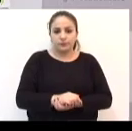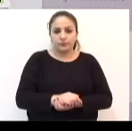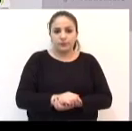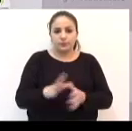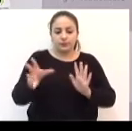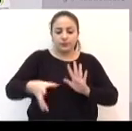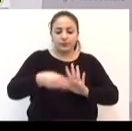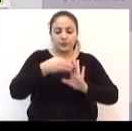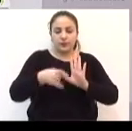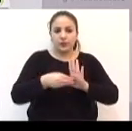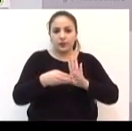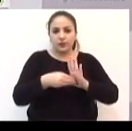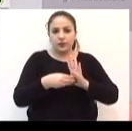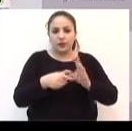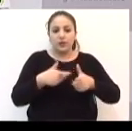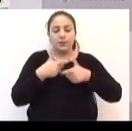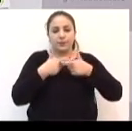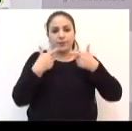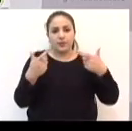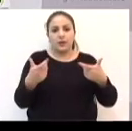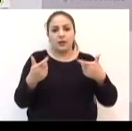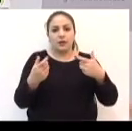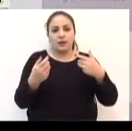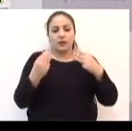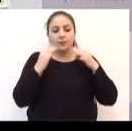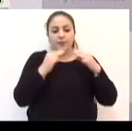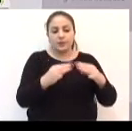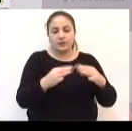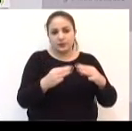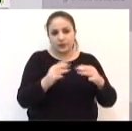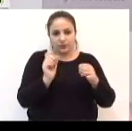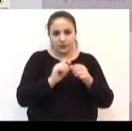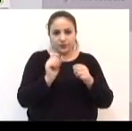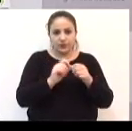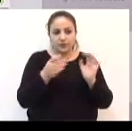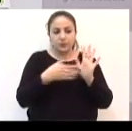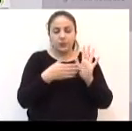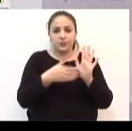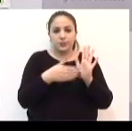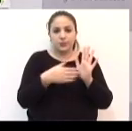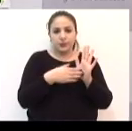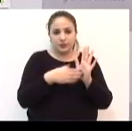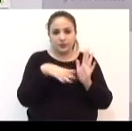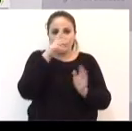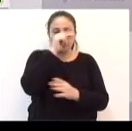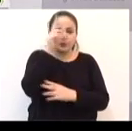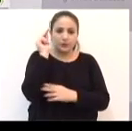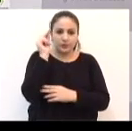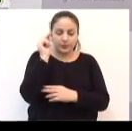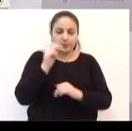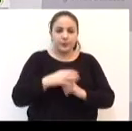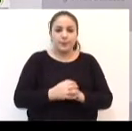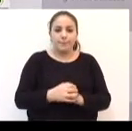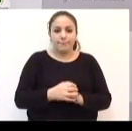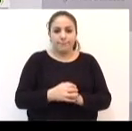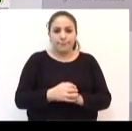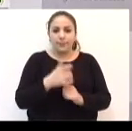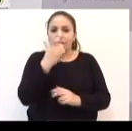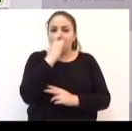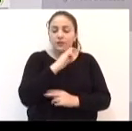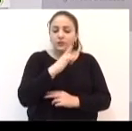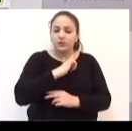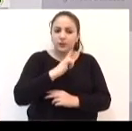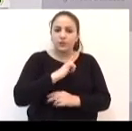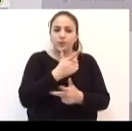emendas que ampliaram a meta prevista da proposta do Executivo Municipal. Então eu acho que foi uma